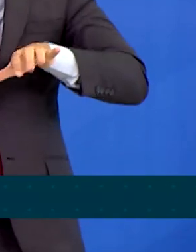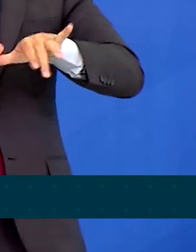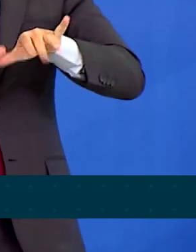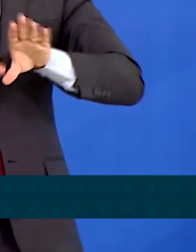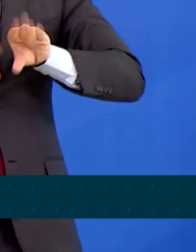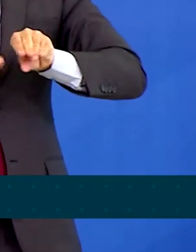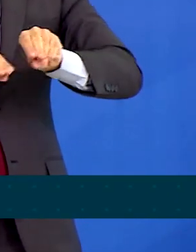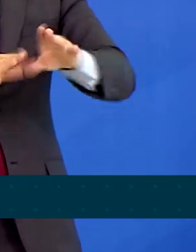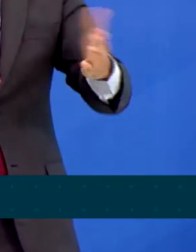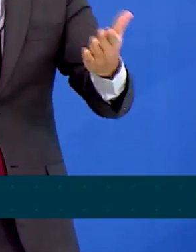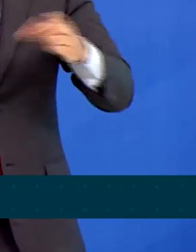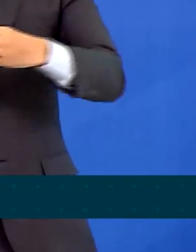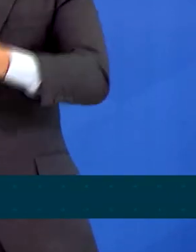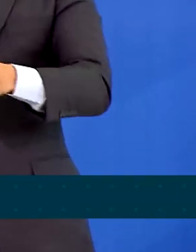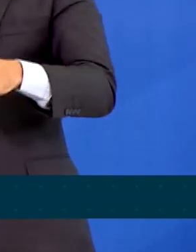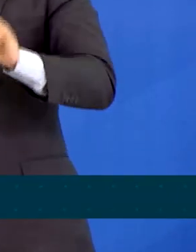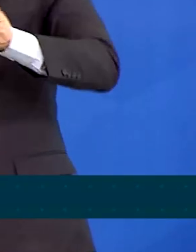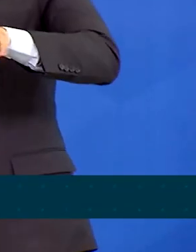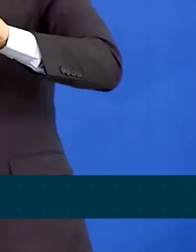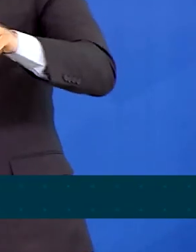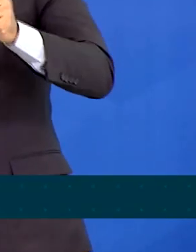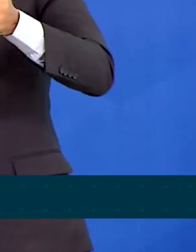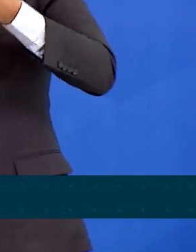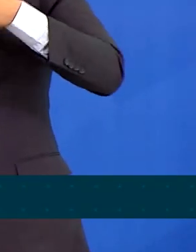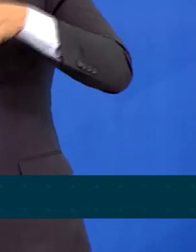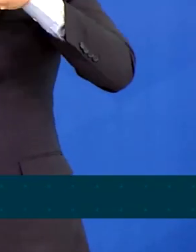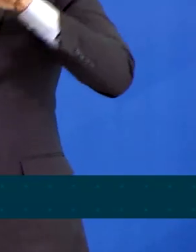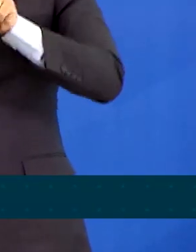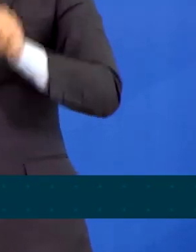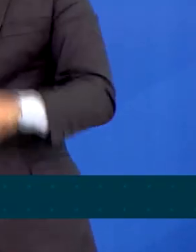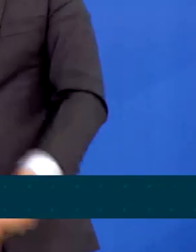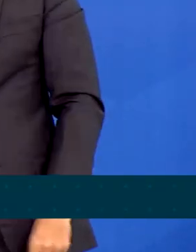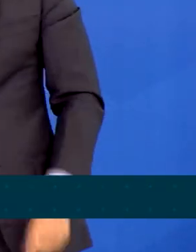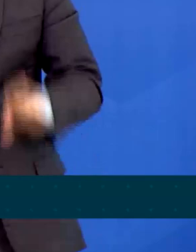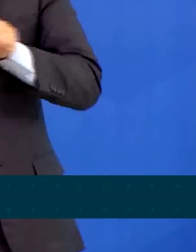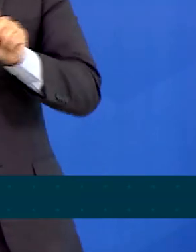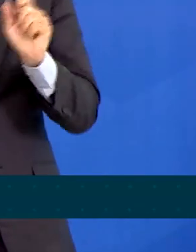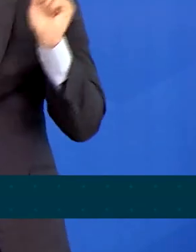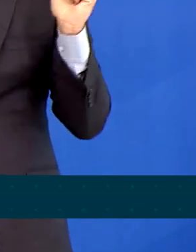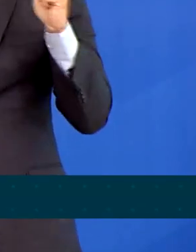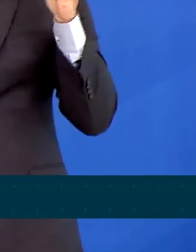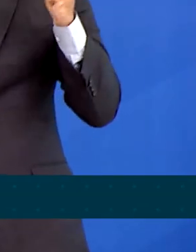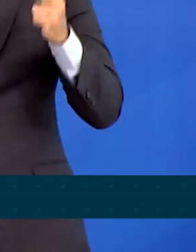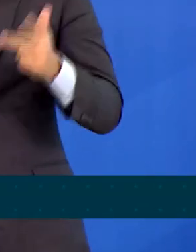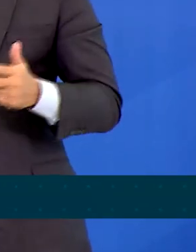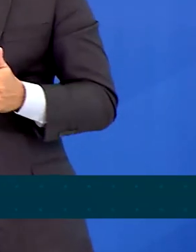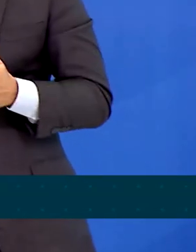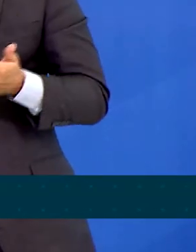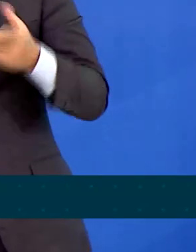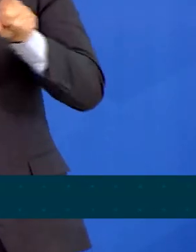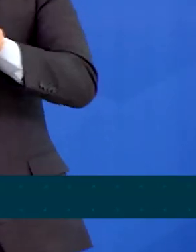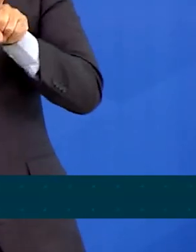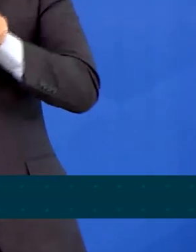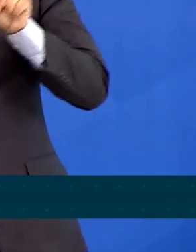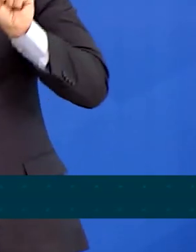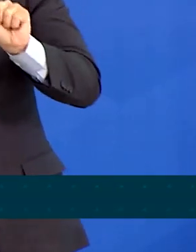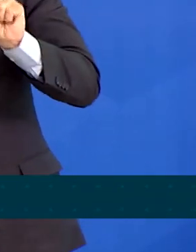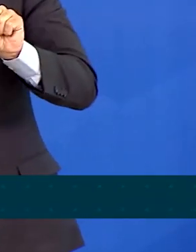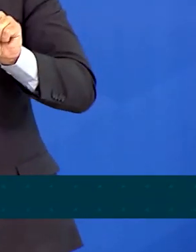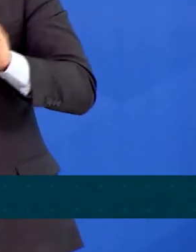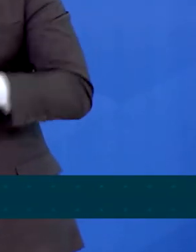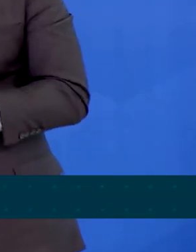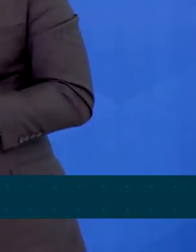tem educação financeira, educação nutricional, bate-papo, conversa, e é naquela sala que a gente olha o